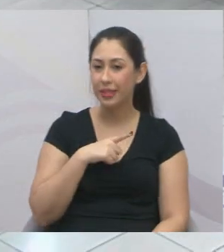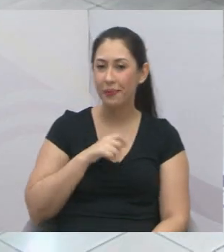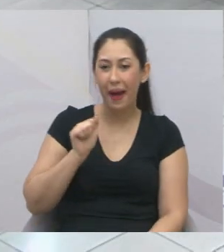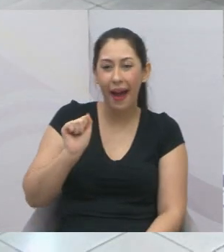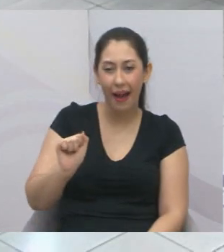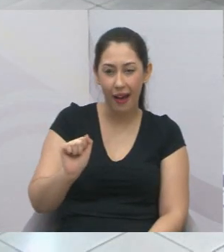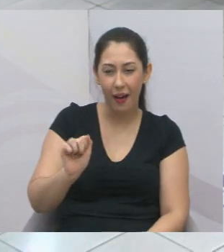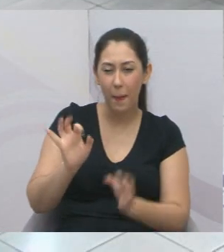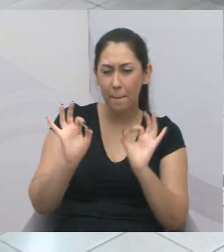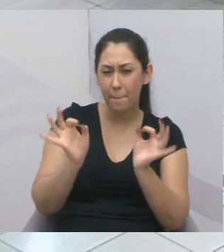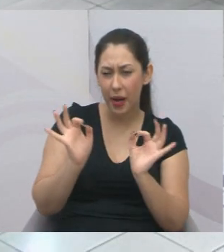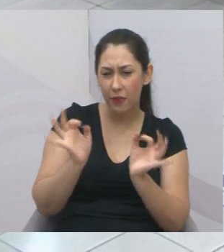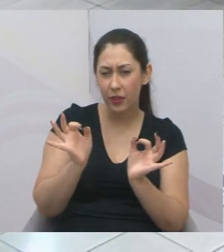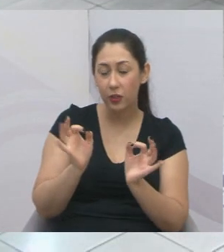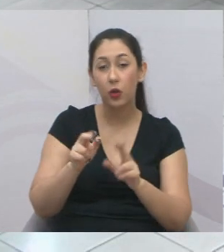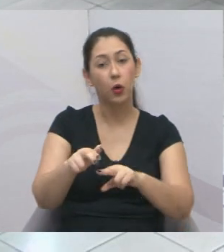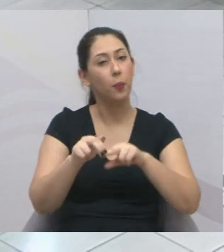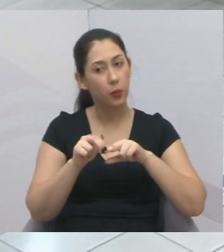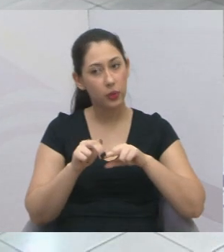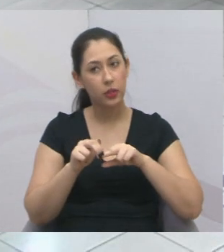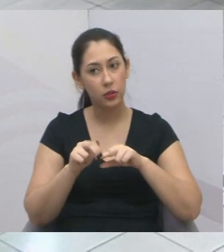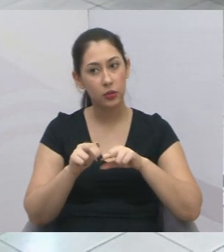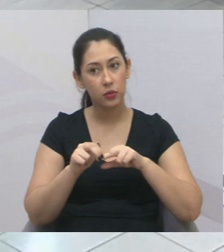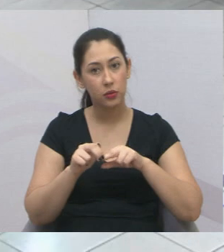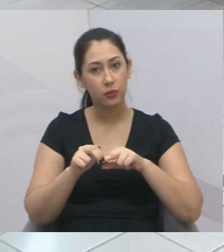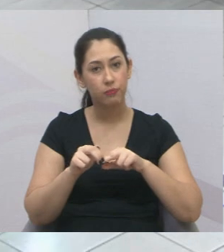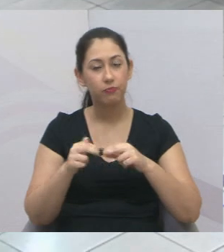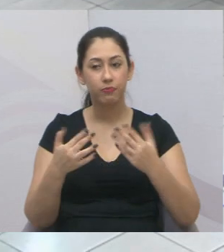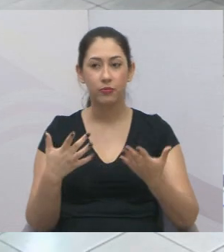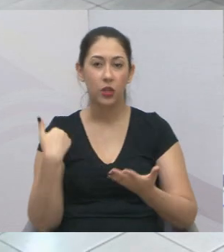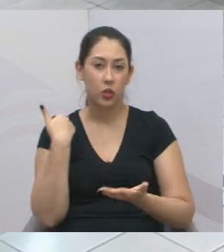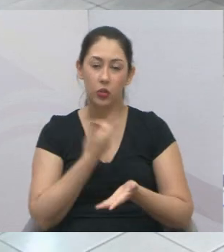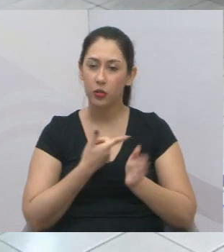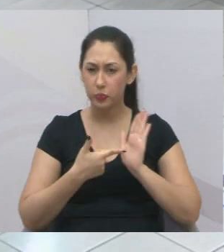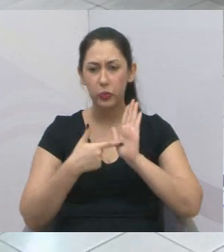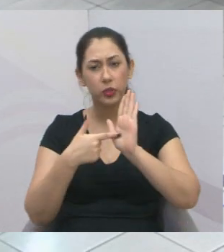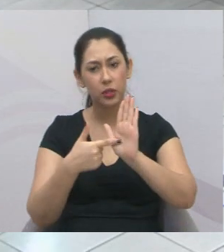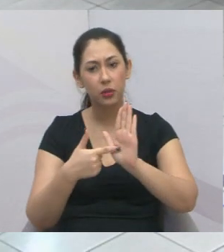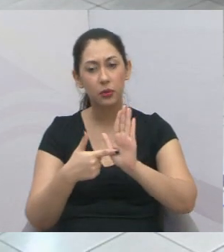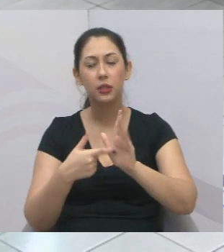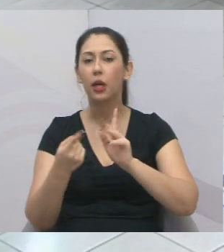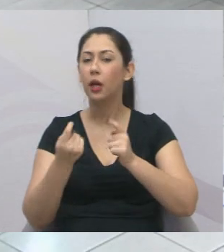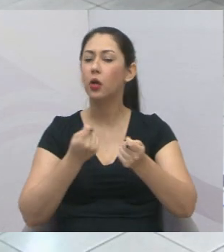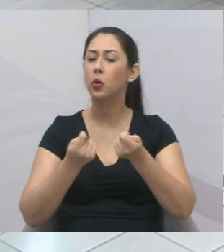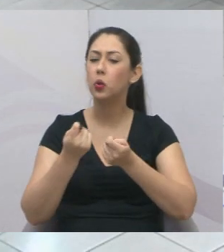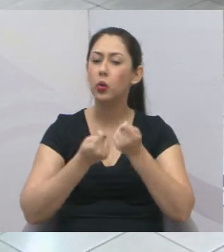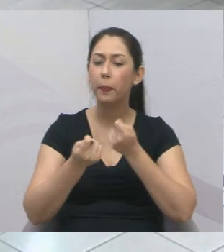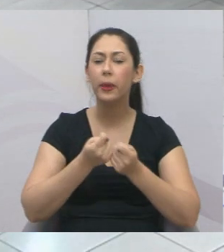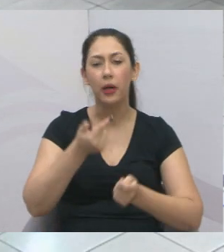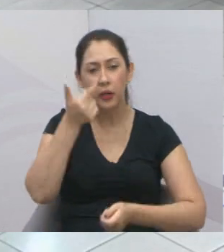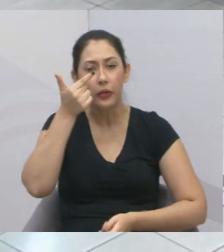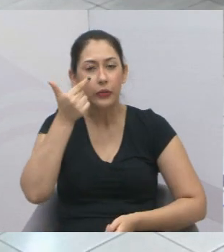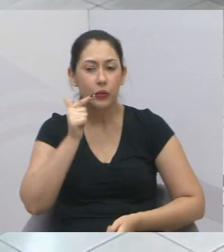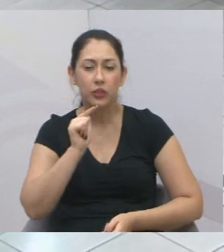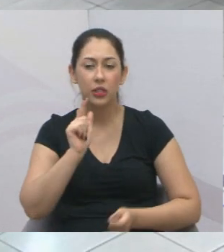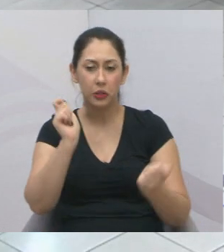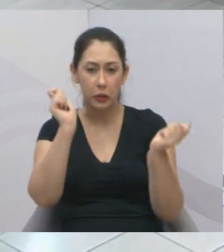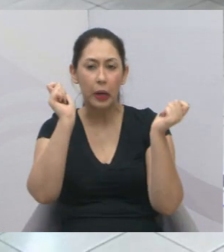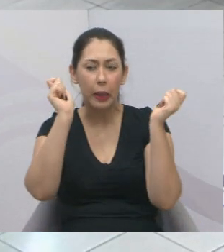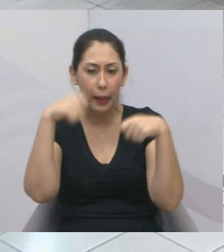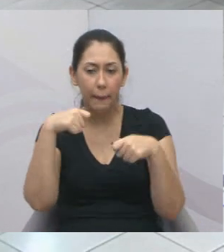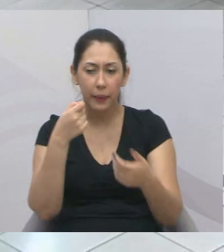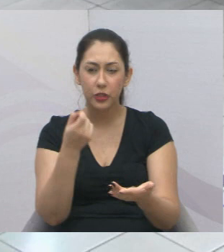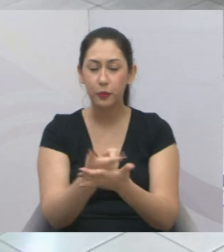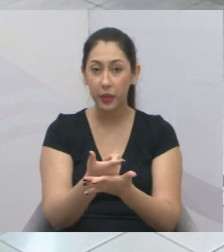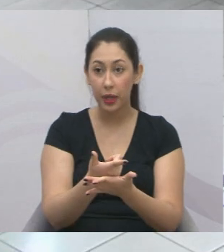Então, acho que pela situação da nota A, acaba nos respondendo, né, se me permite, a questão da nossa capacidade financeira hoje.